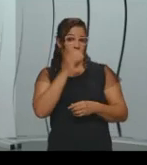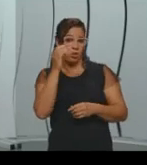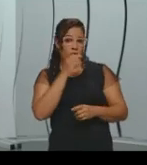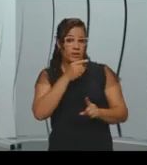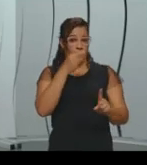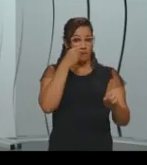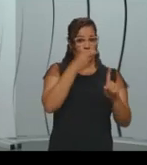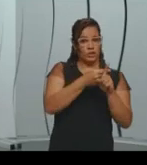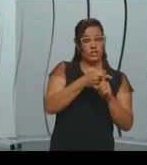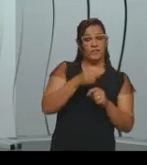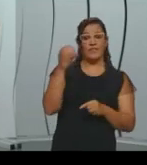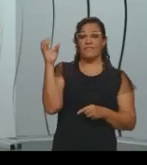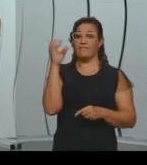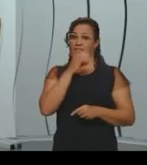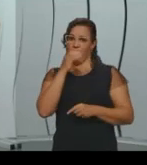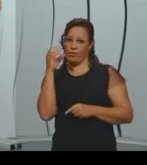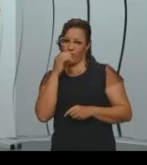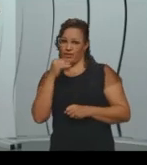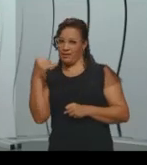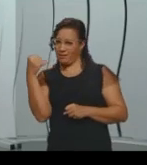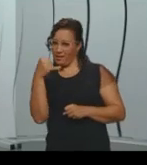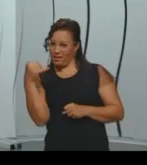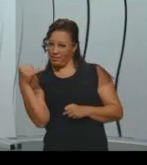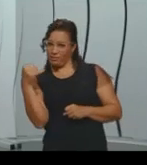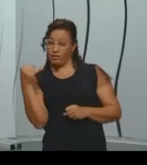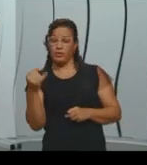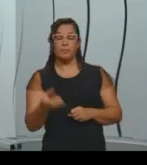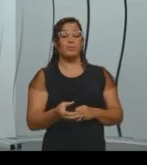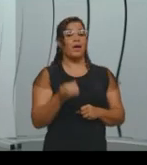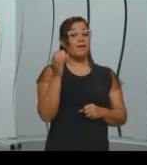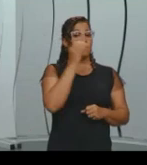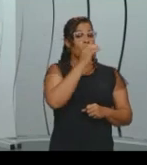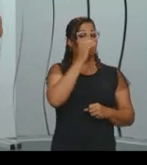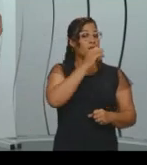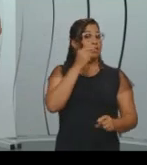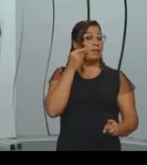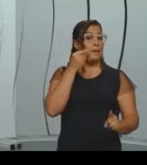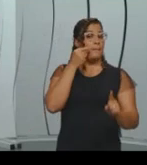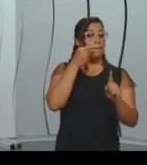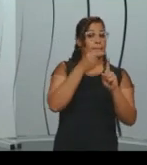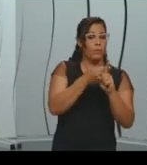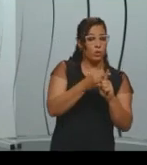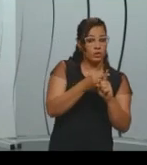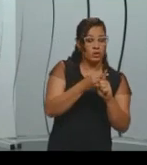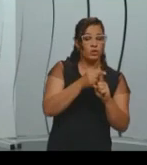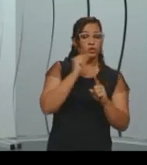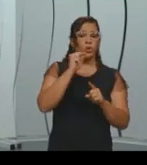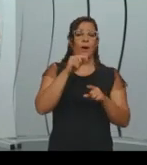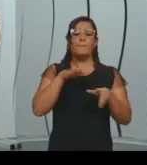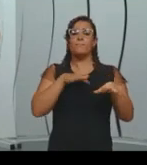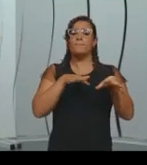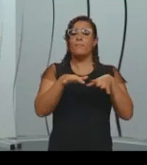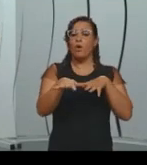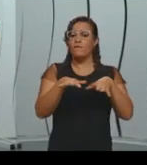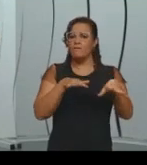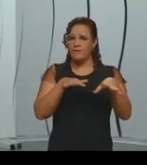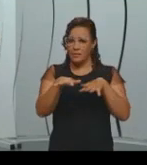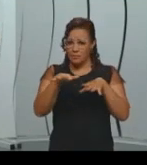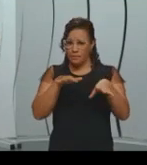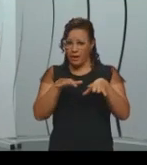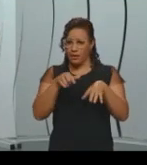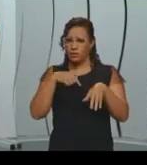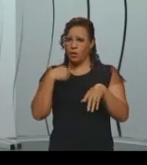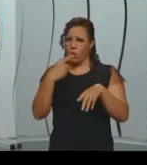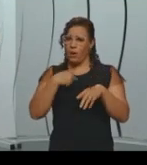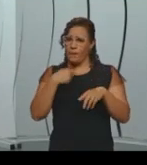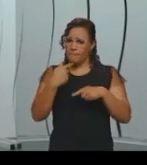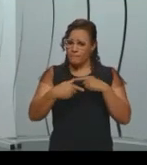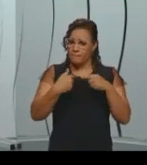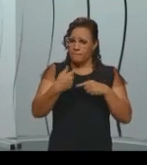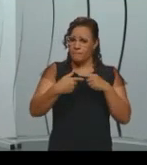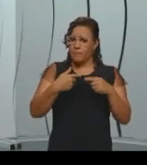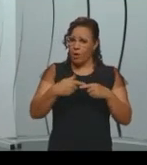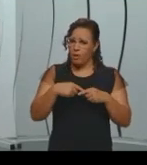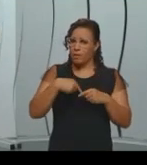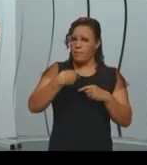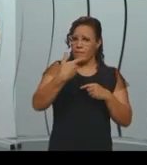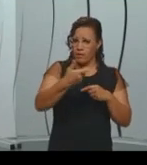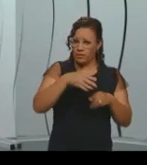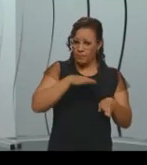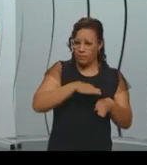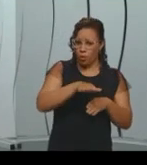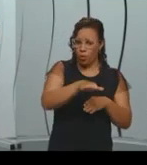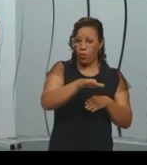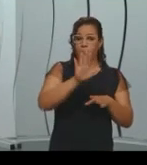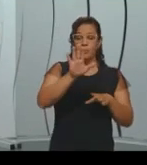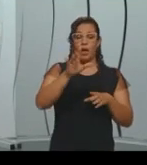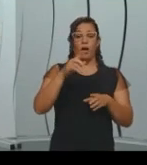velocidade negativa. Velocidade positiva é quando estamos falando de movimentos progressivos e